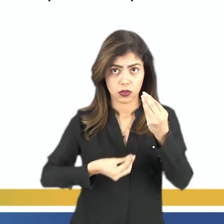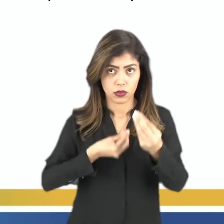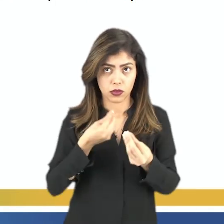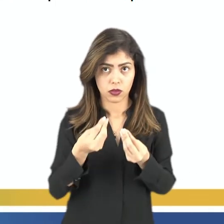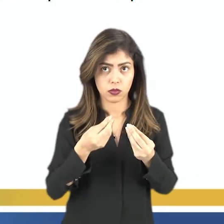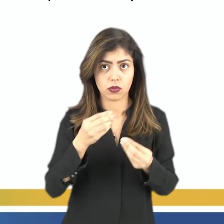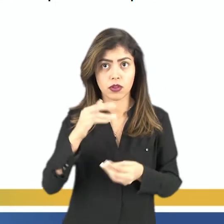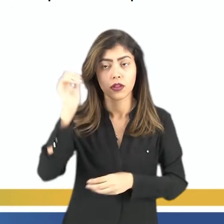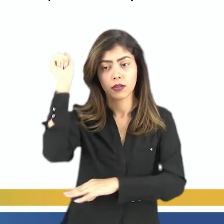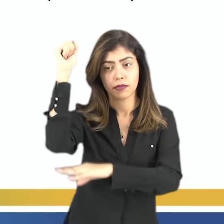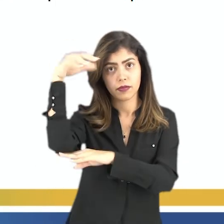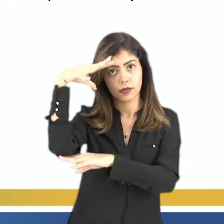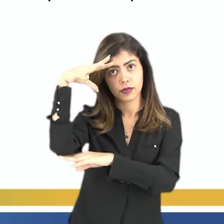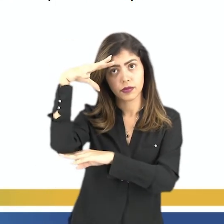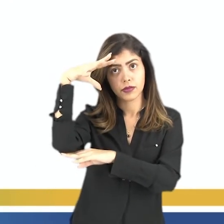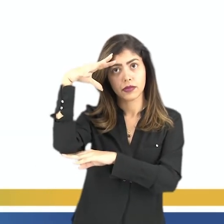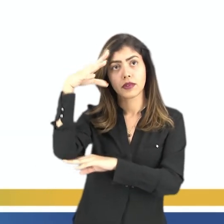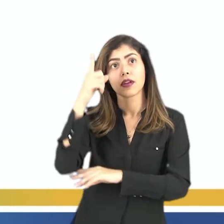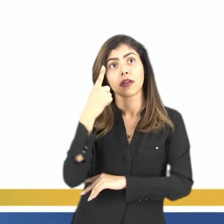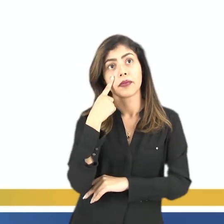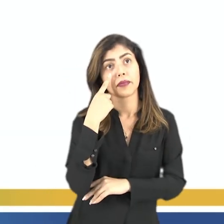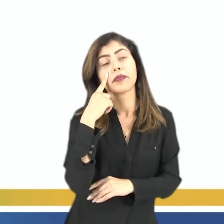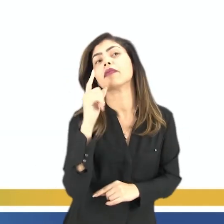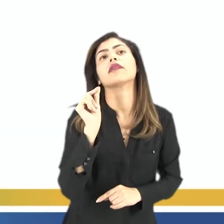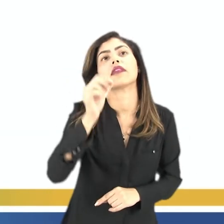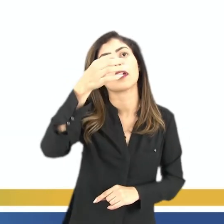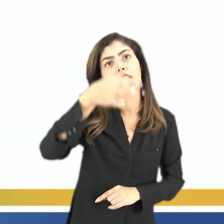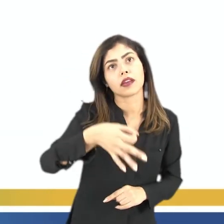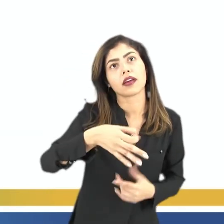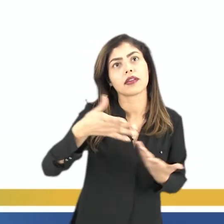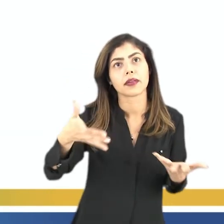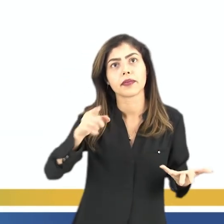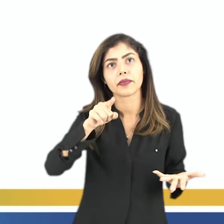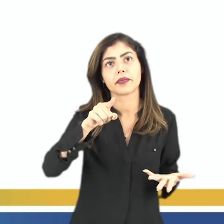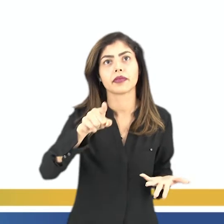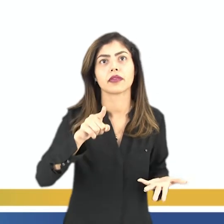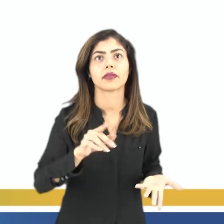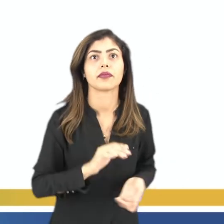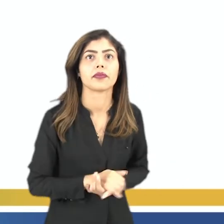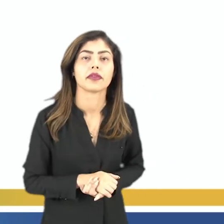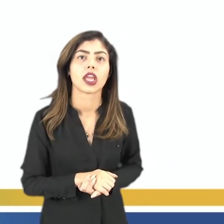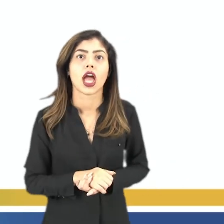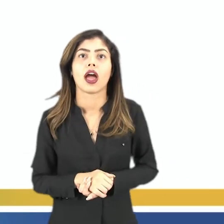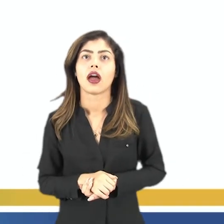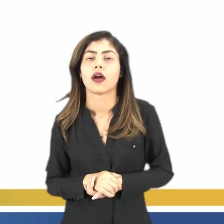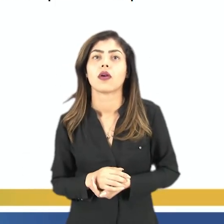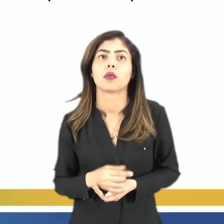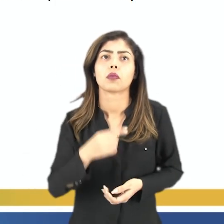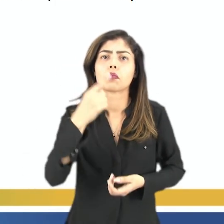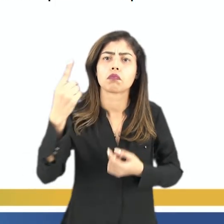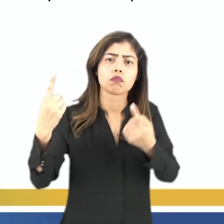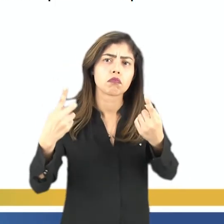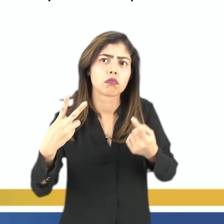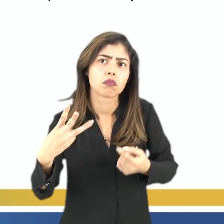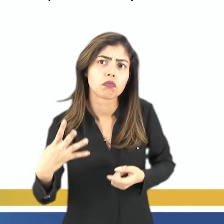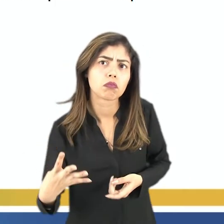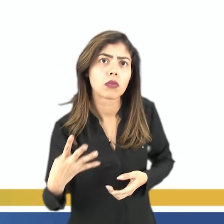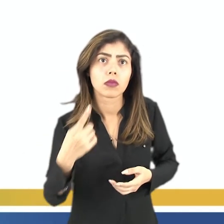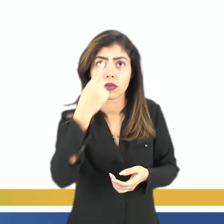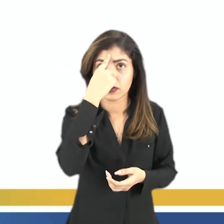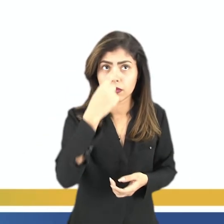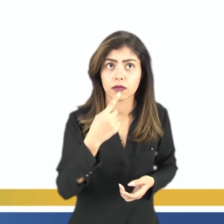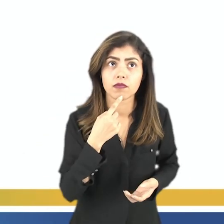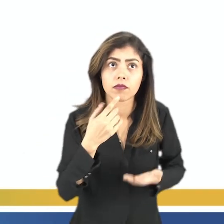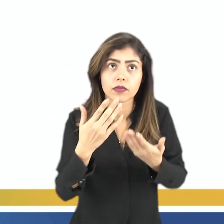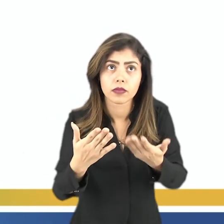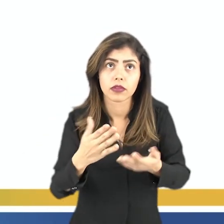uma lâmpada funciona para ela ligar. E aí você vai dizer quem é que acerta desses aí. Carlos, João, Mateus ou Pedro. Eu trouxe na imagem, para